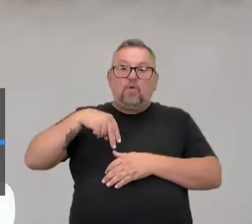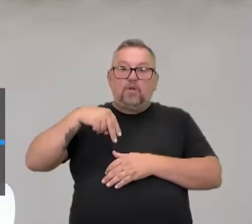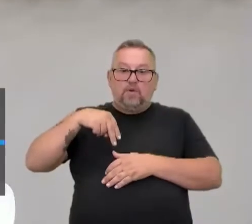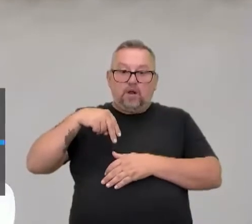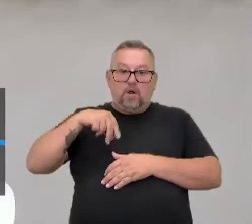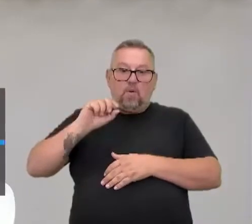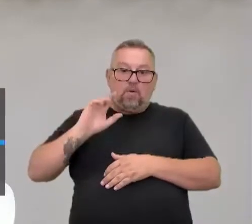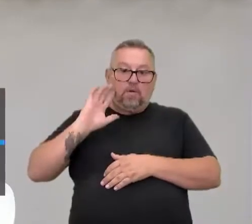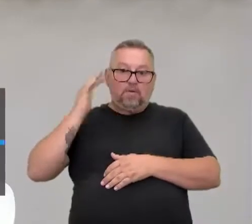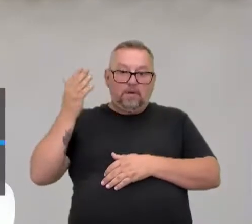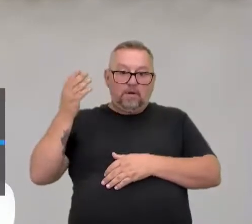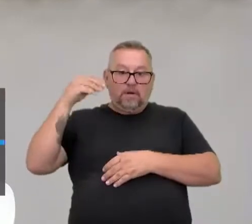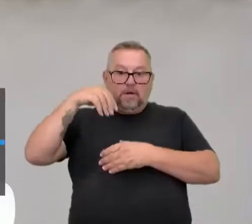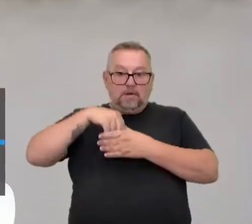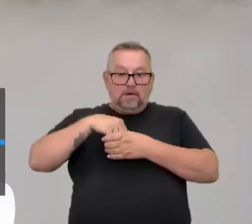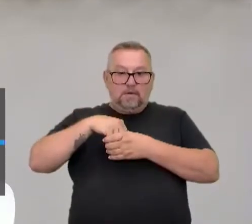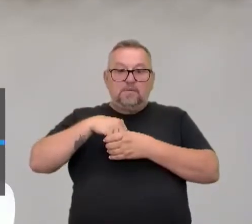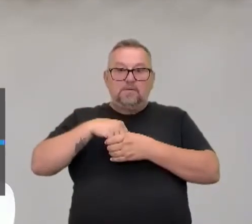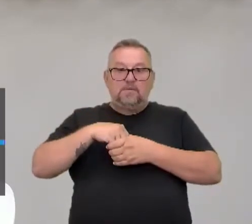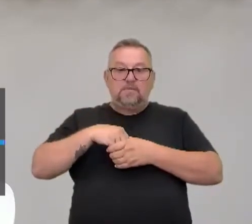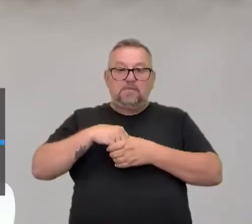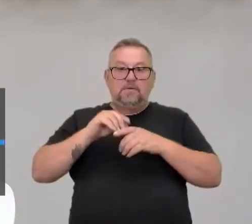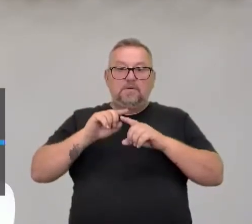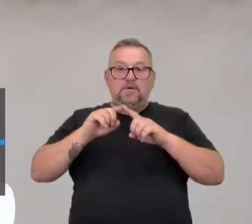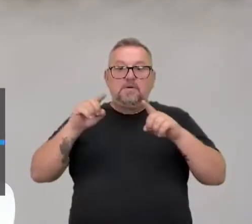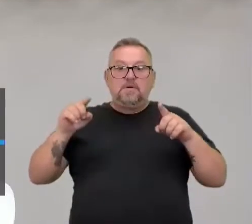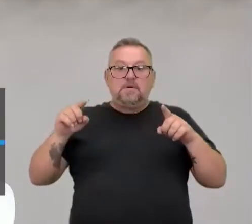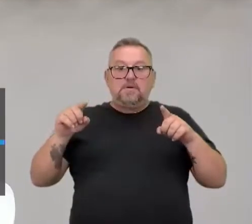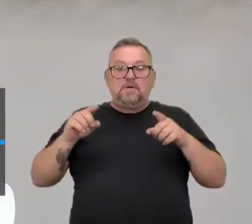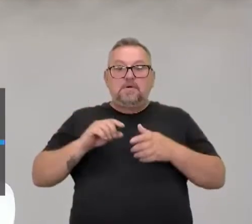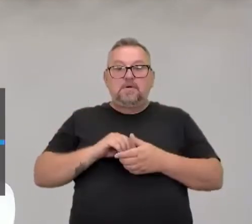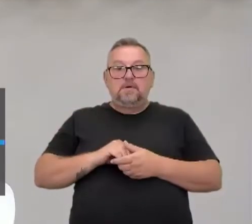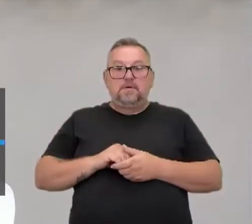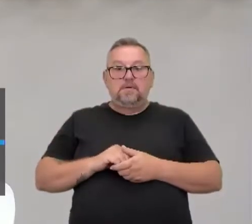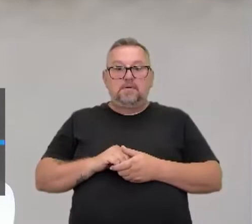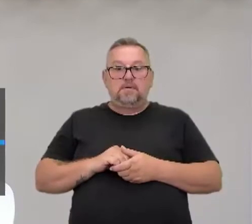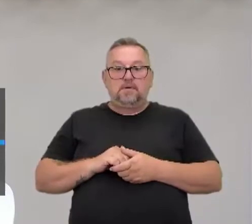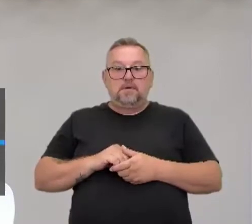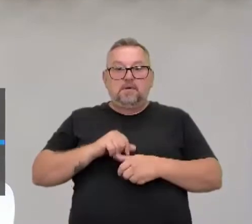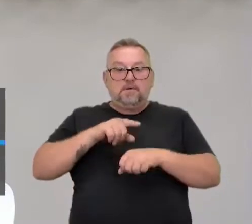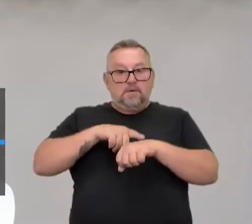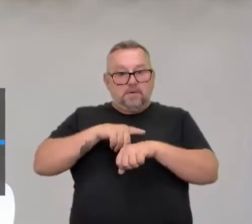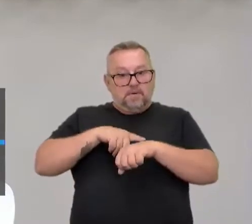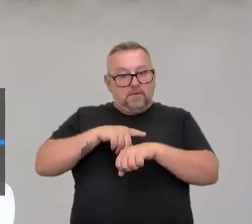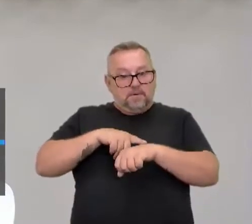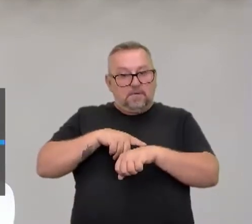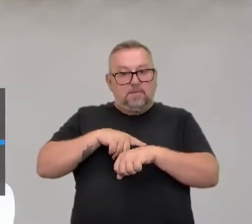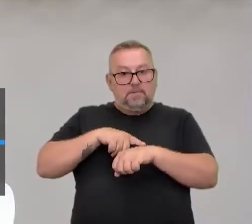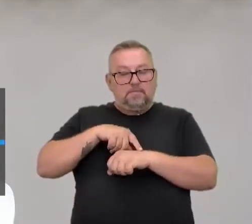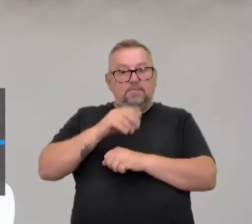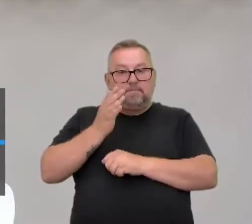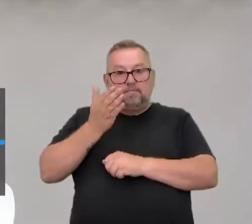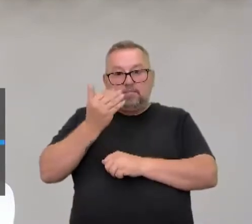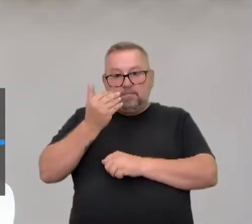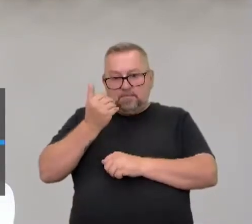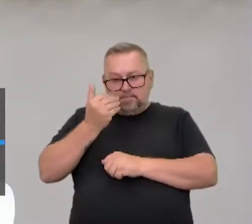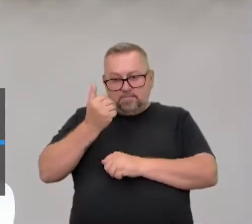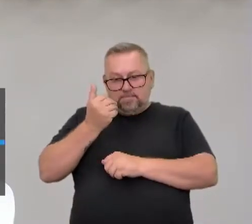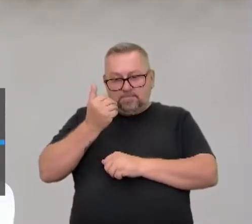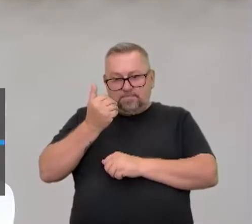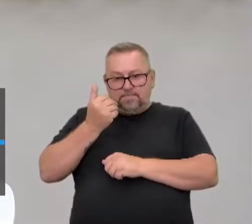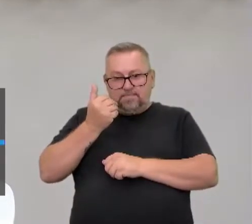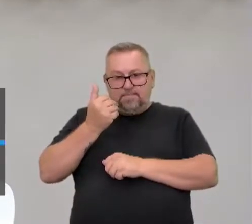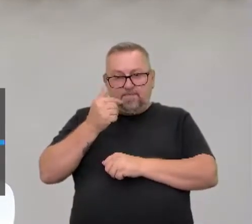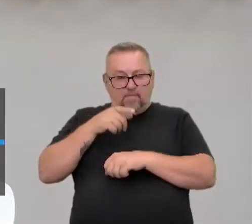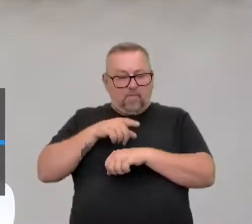está colocando para o interior do corpo também, mas um momento da refeição, né, é um momento também